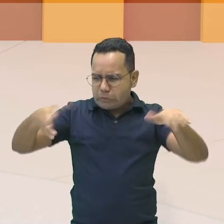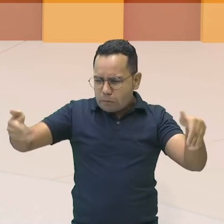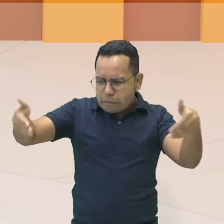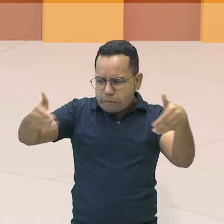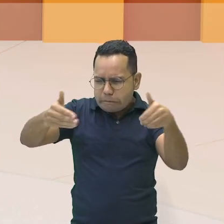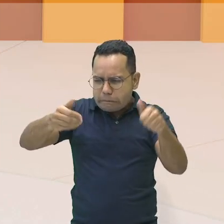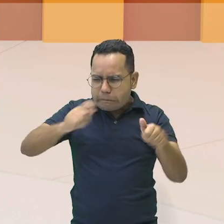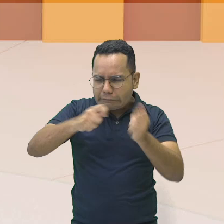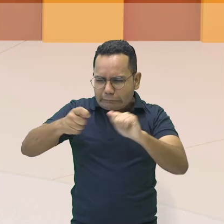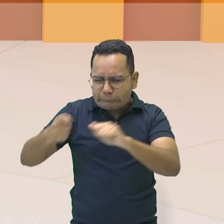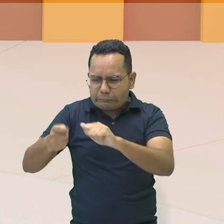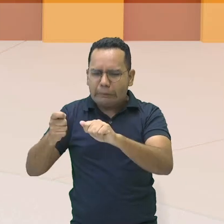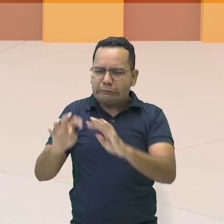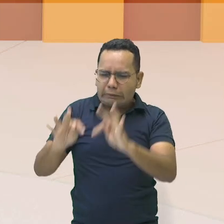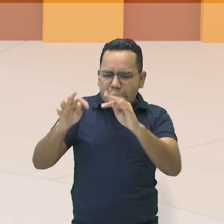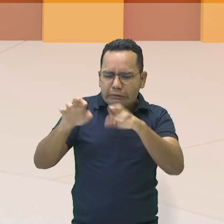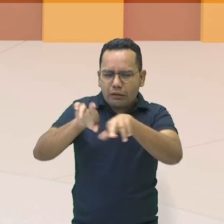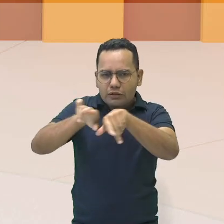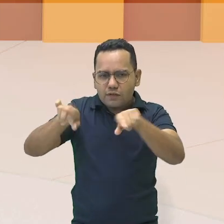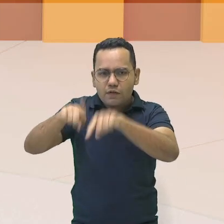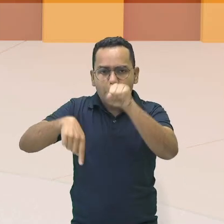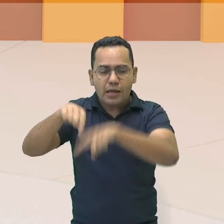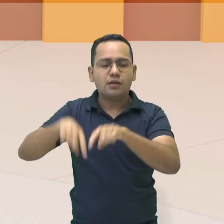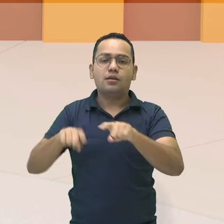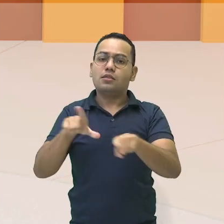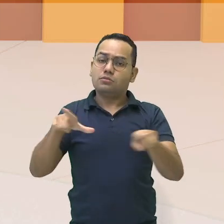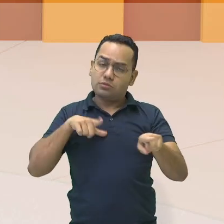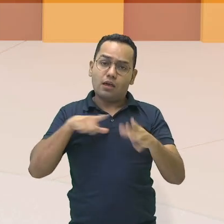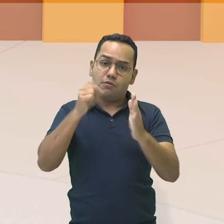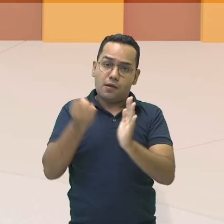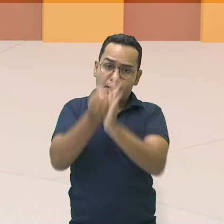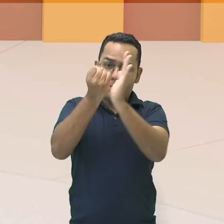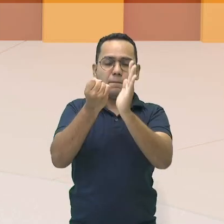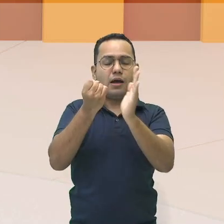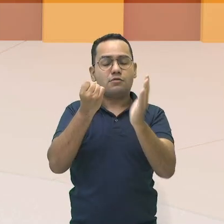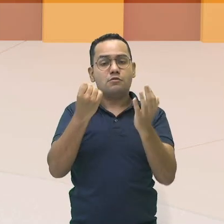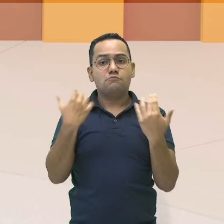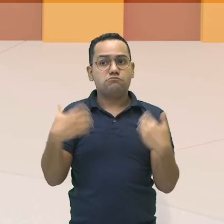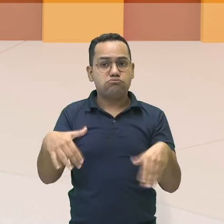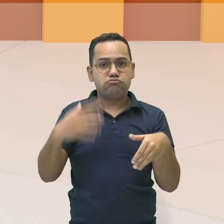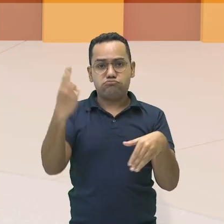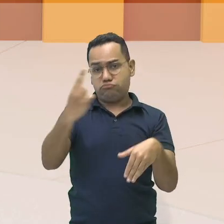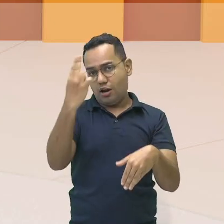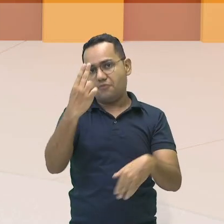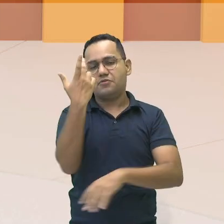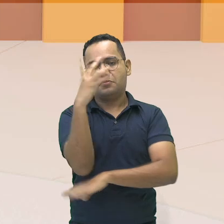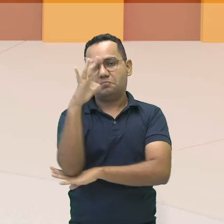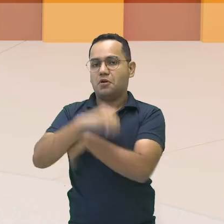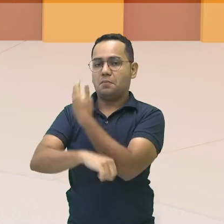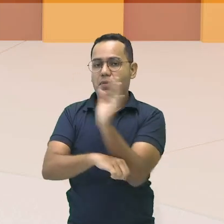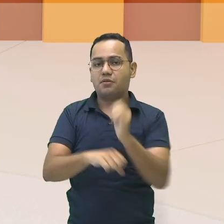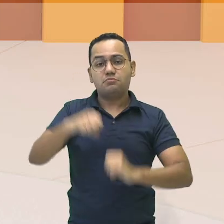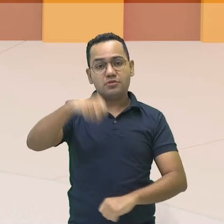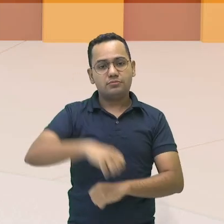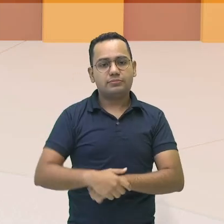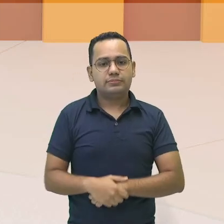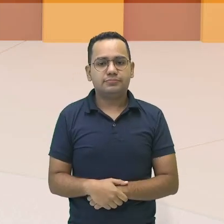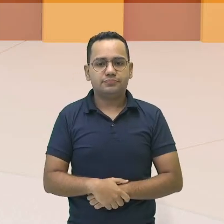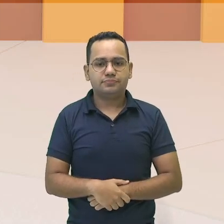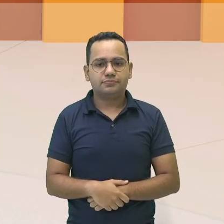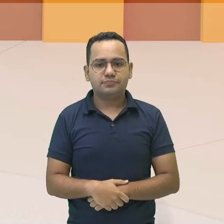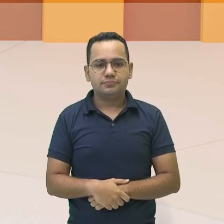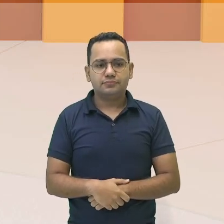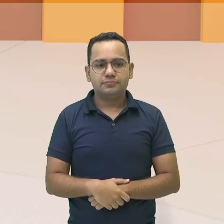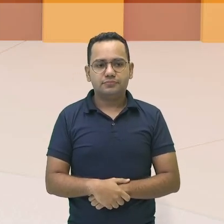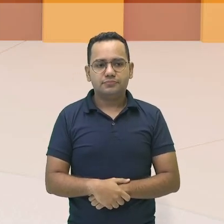trouxeram impactos severos ao meio ambiente. E eu vou apresentar aqui para vocês uma pequena animação com o Curumim que vai